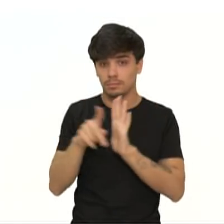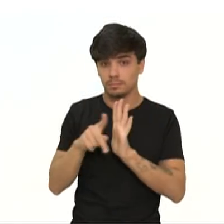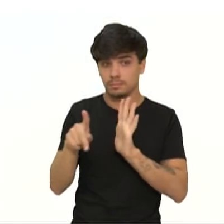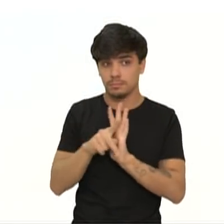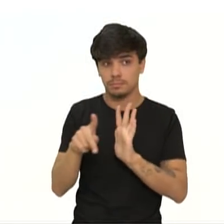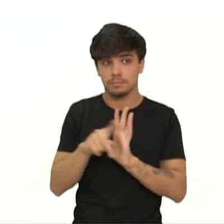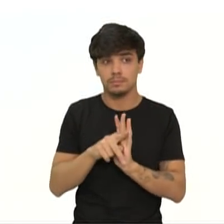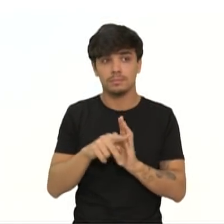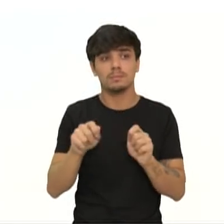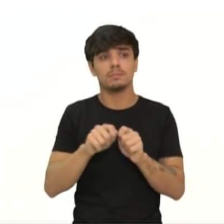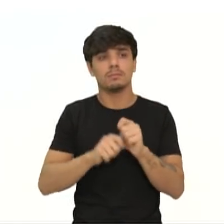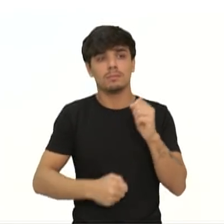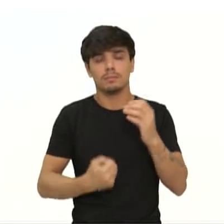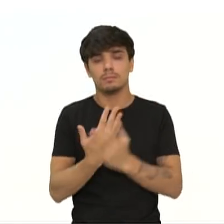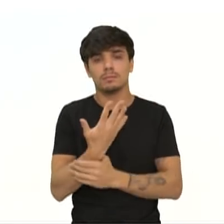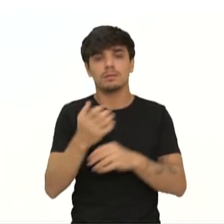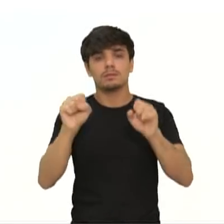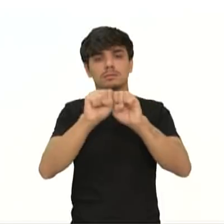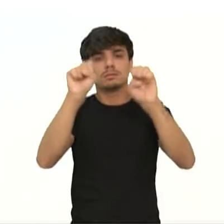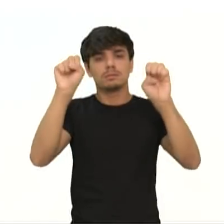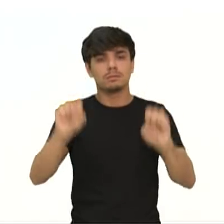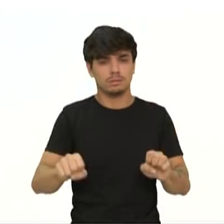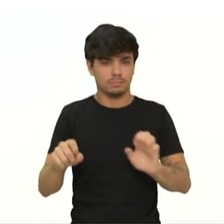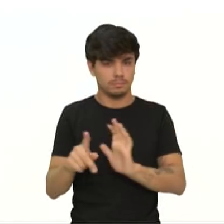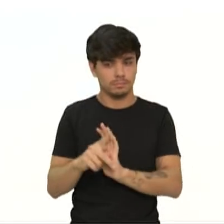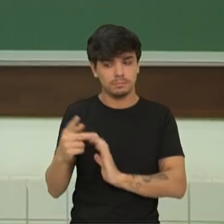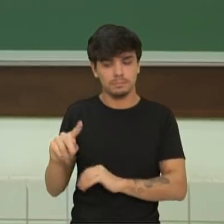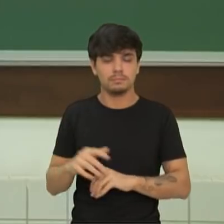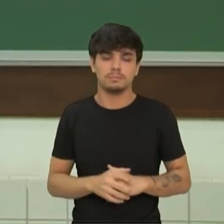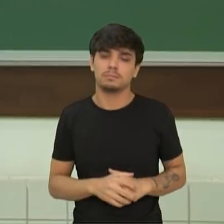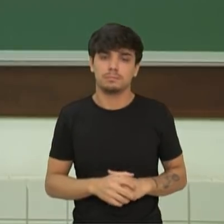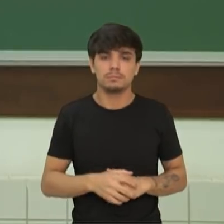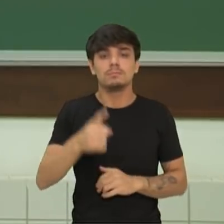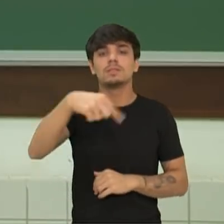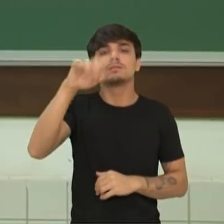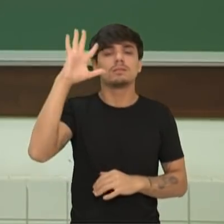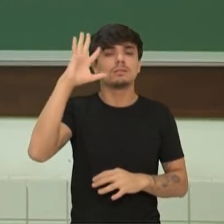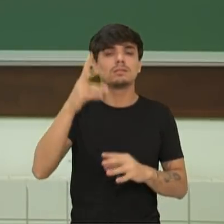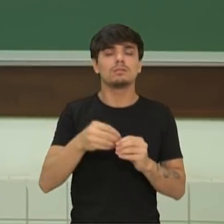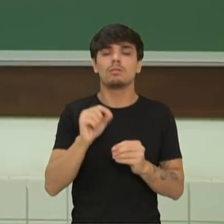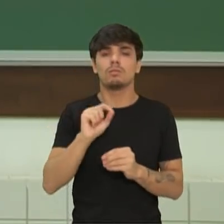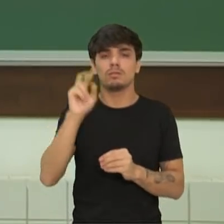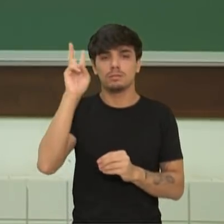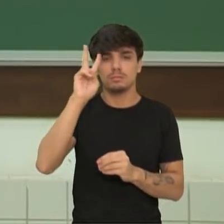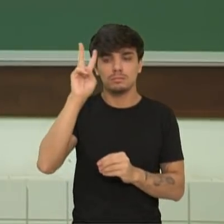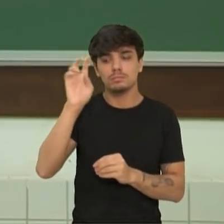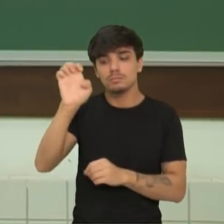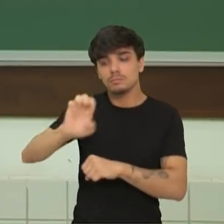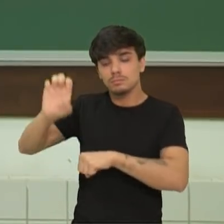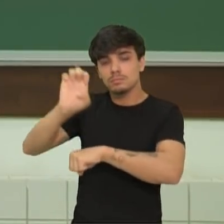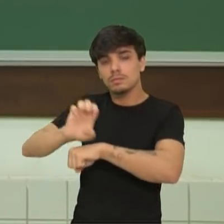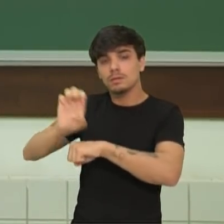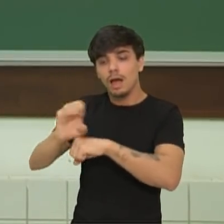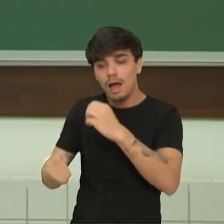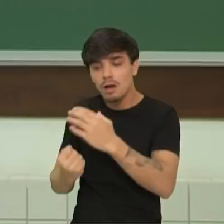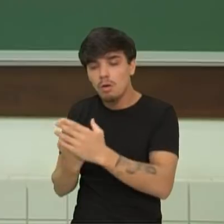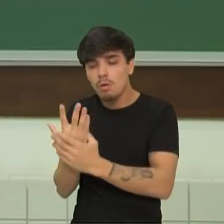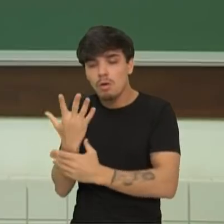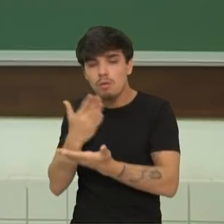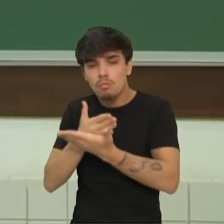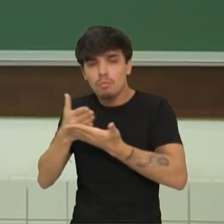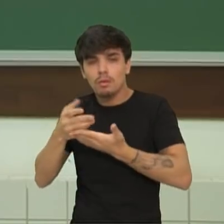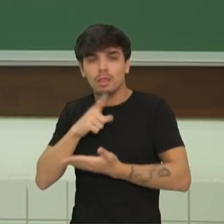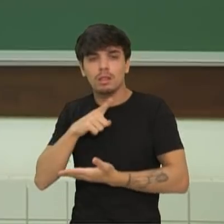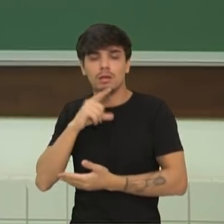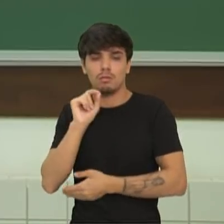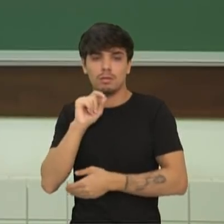de um sistema tributário. Queridos, para vocês entenderem, todo estado, toda nação, quando está se formando, ela precisa de